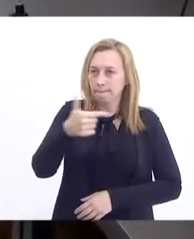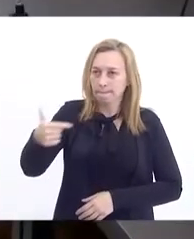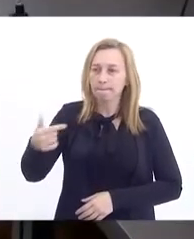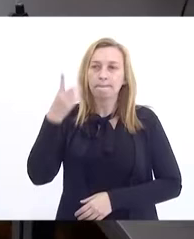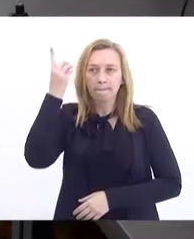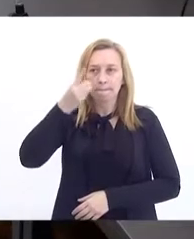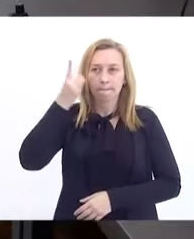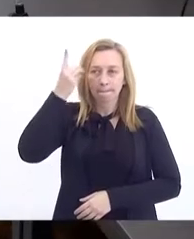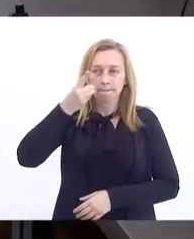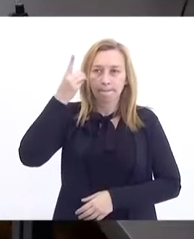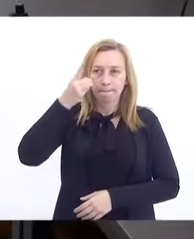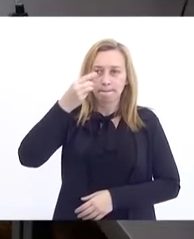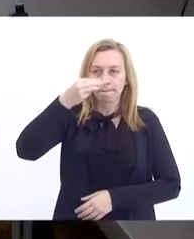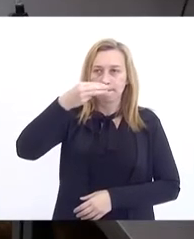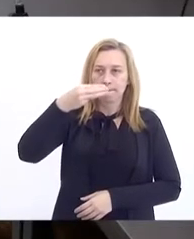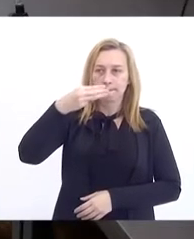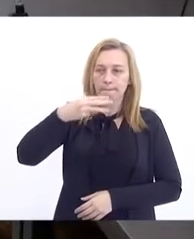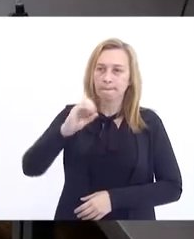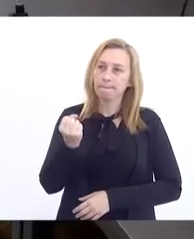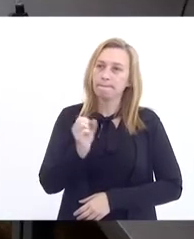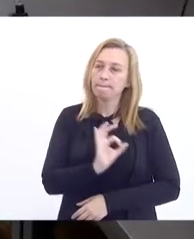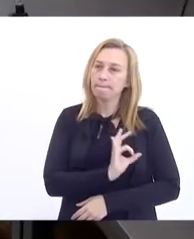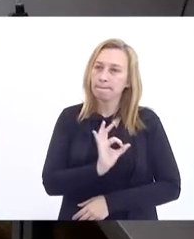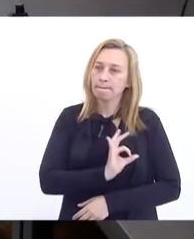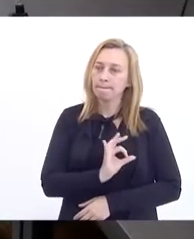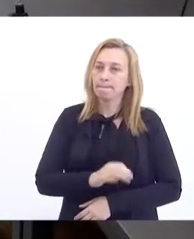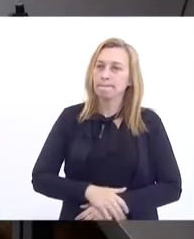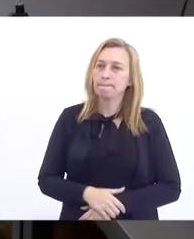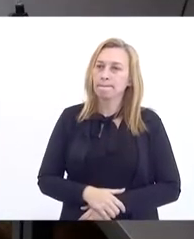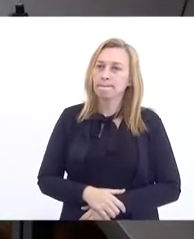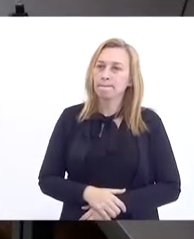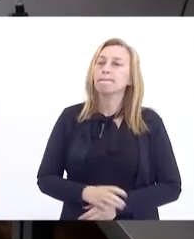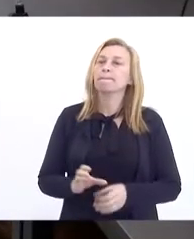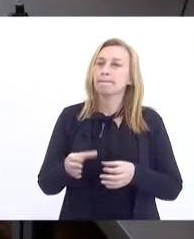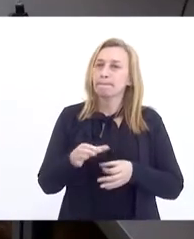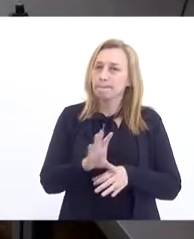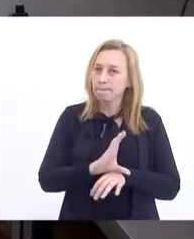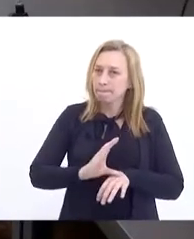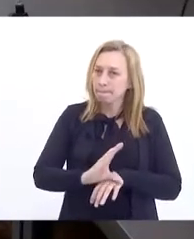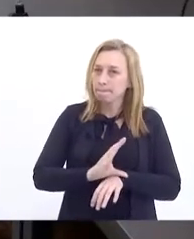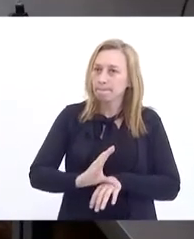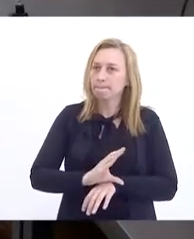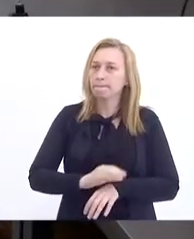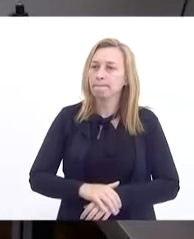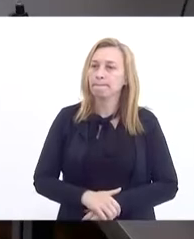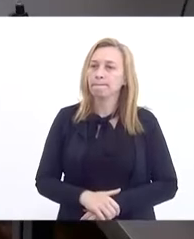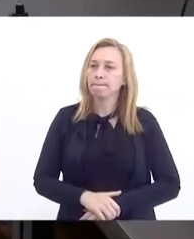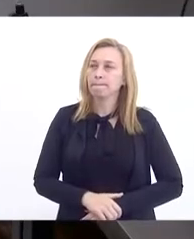Rocha. O parecer é pela constitucionalidade.